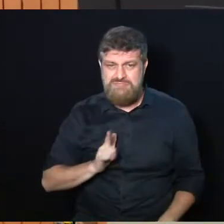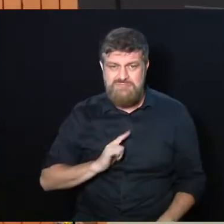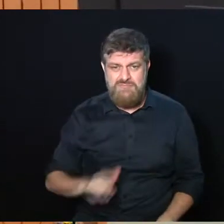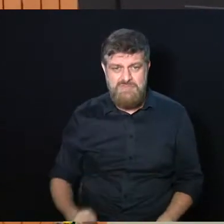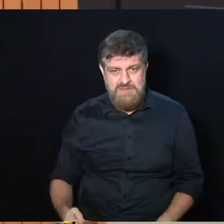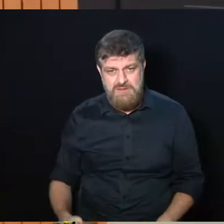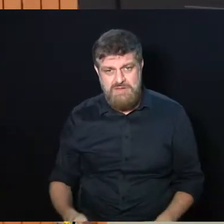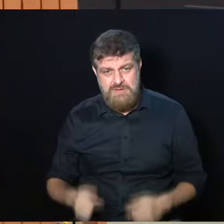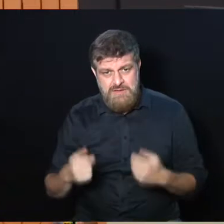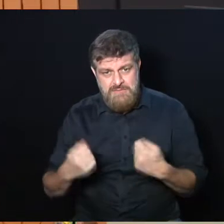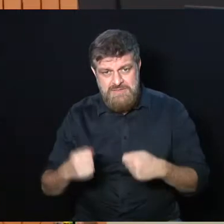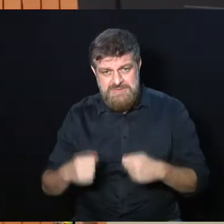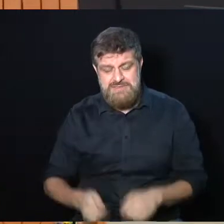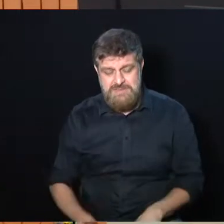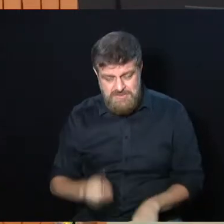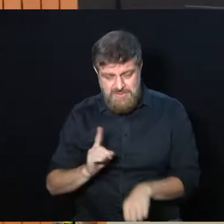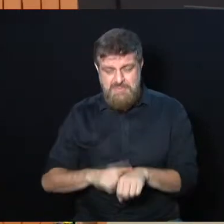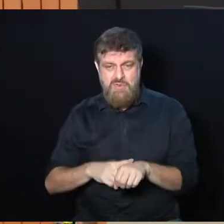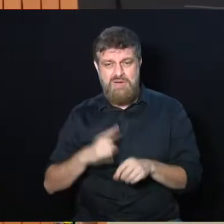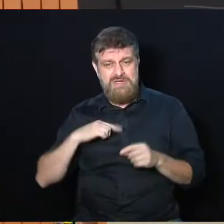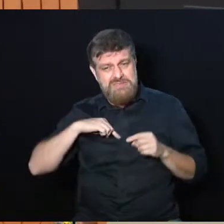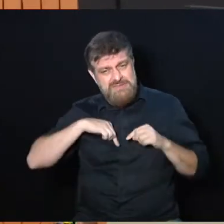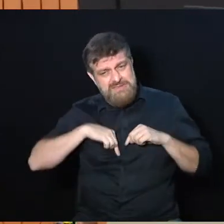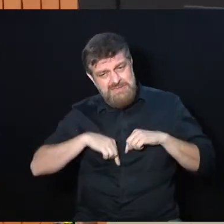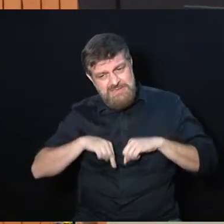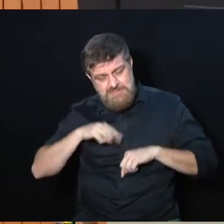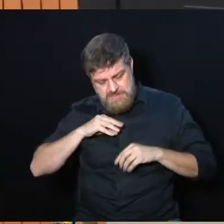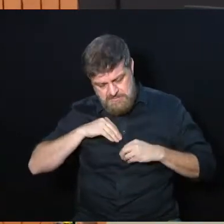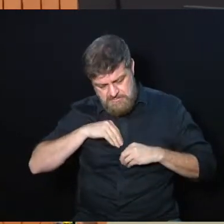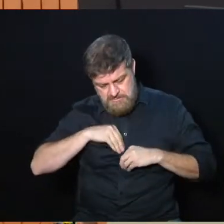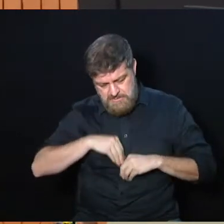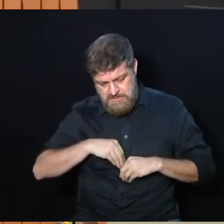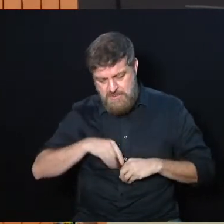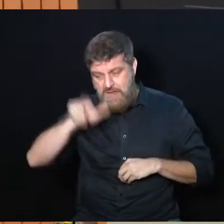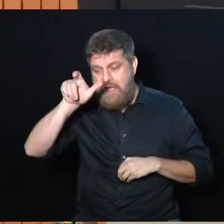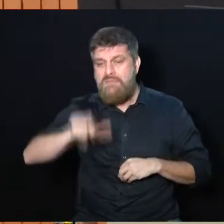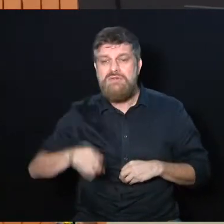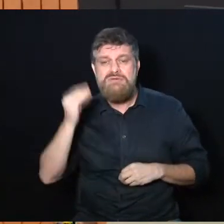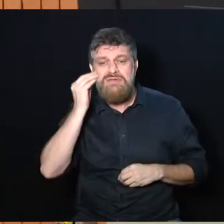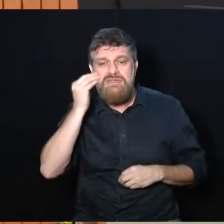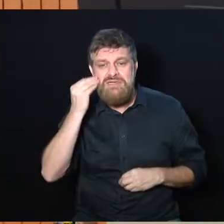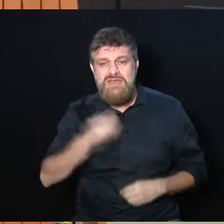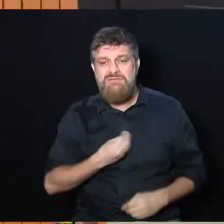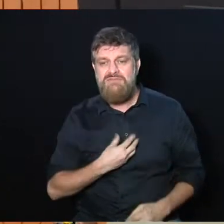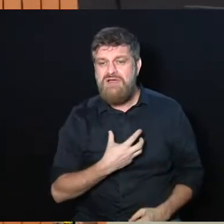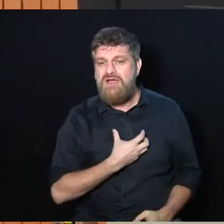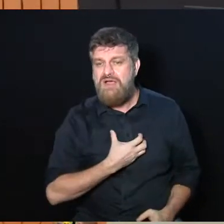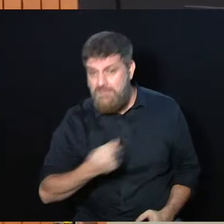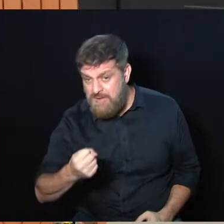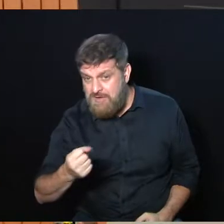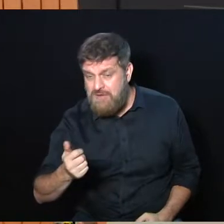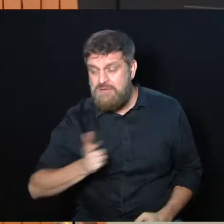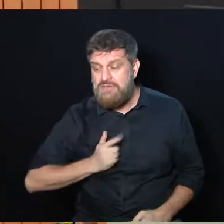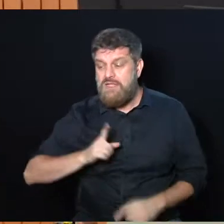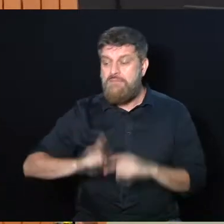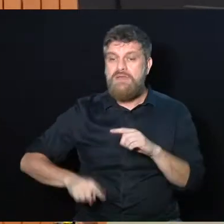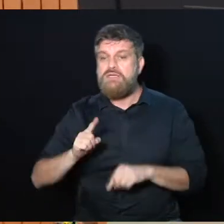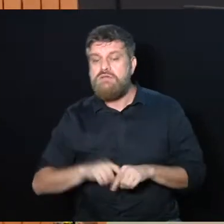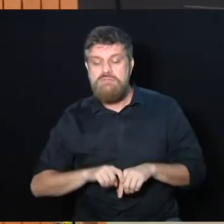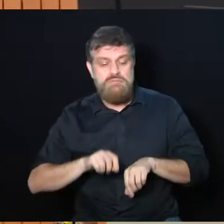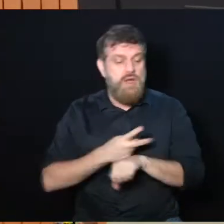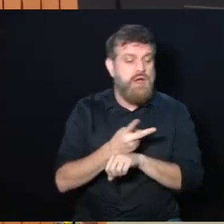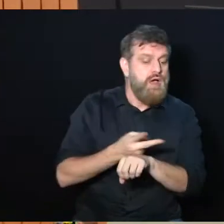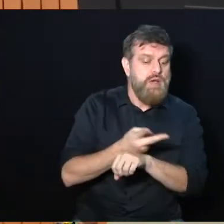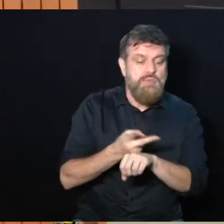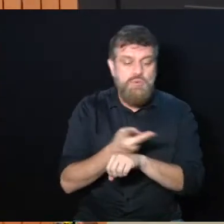impulsivo ou num momento de depressão extrema, possa tentar seu autoextermínio. Então, ele tendo ao seu lado produtos que ele conhece, e hoje em dia